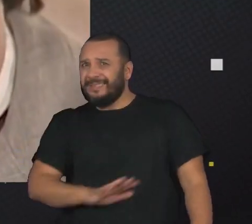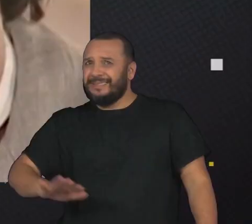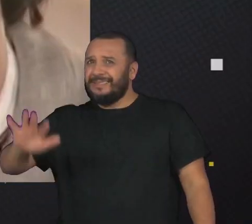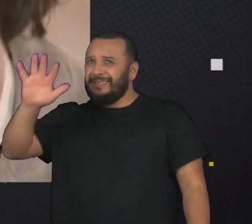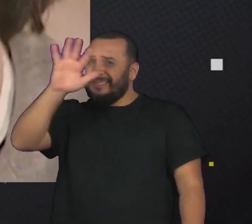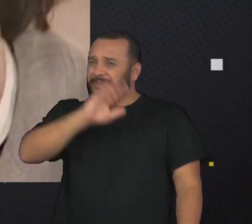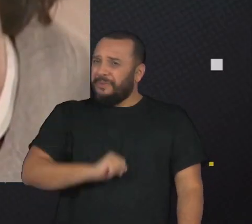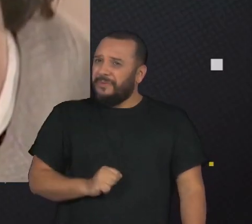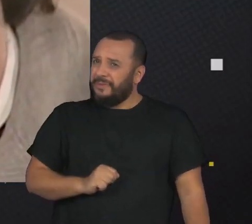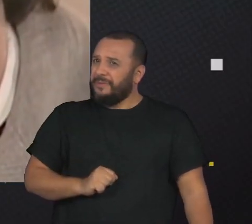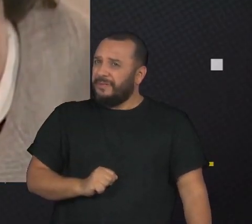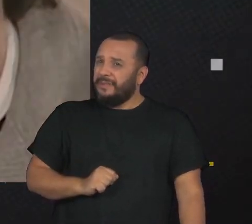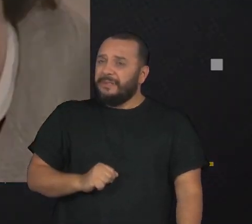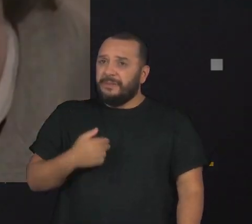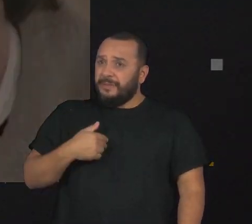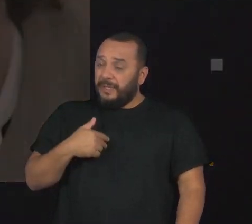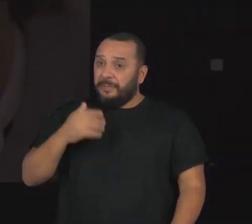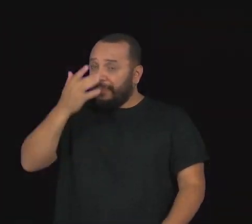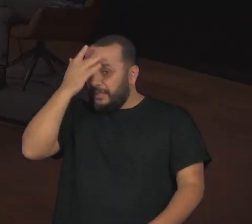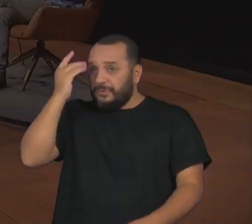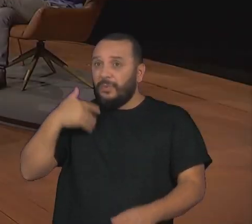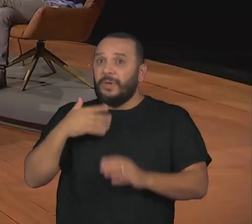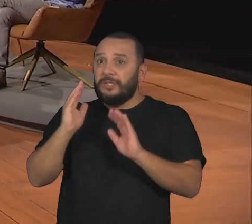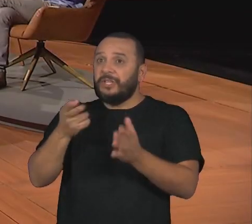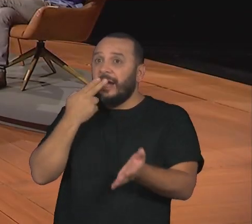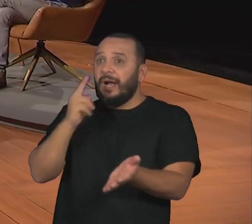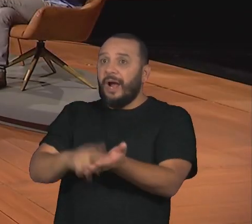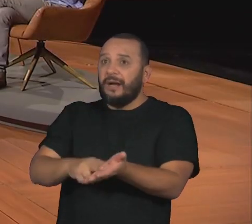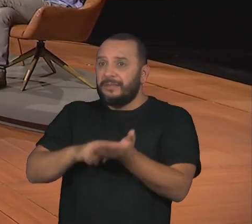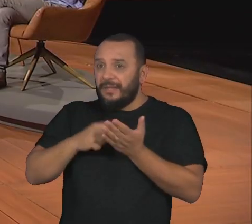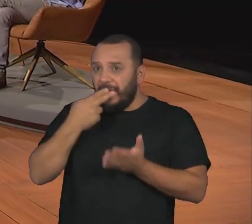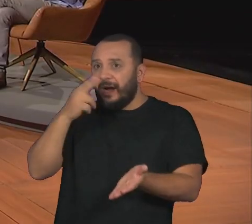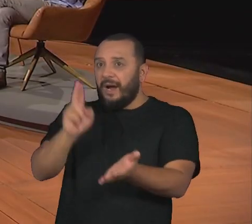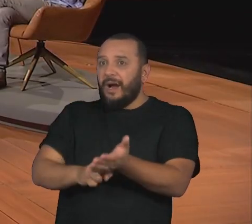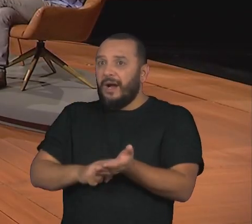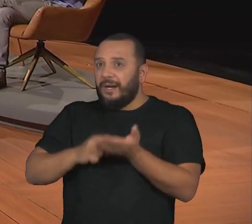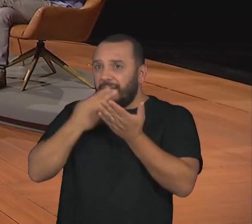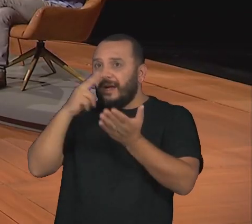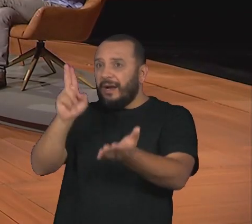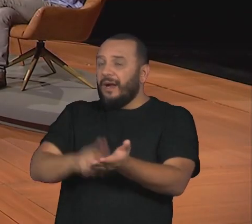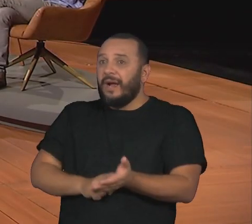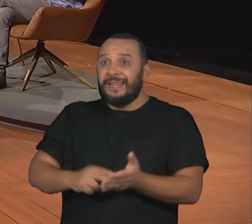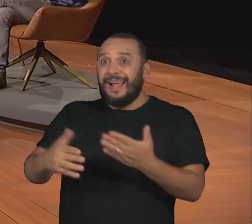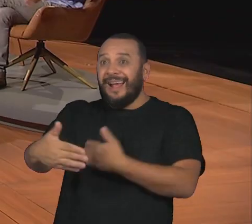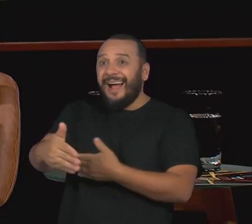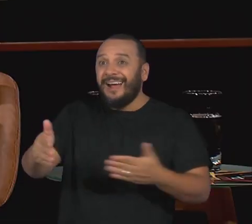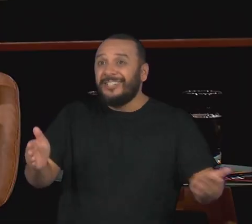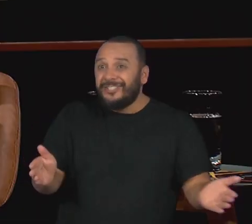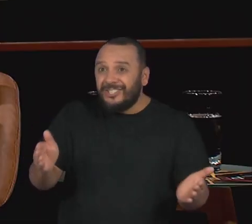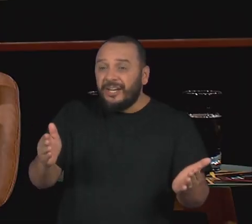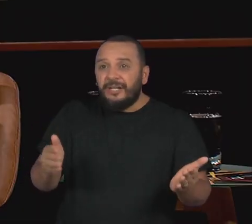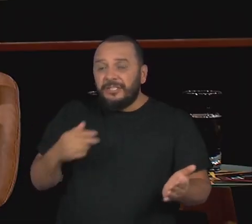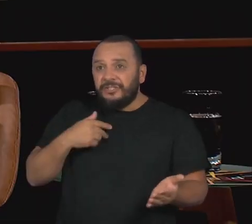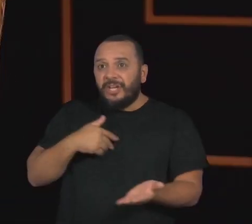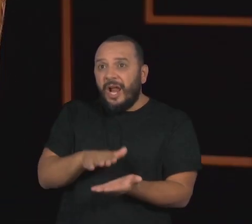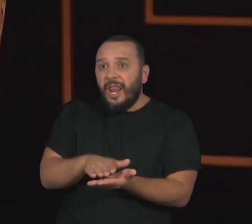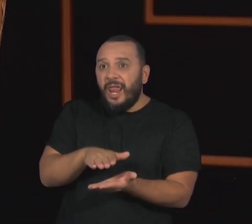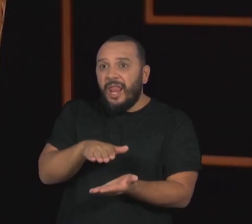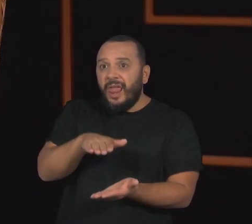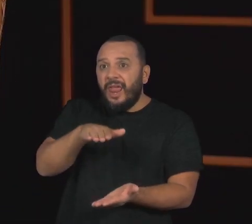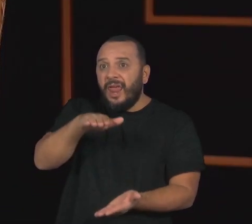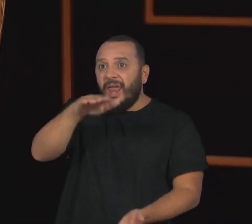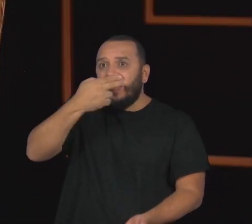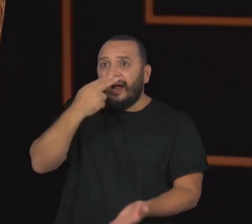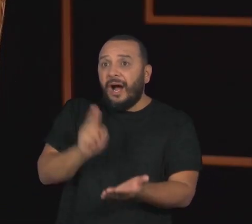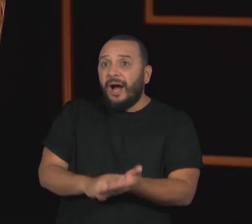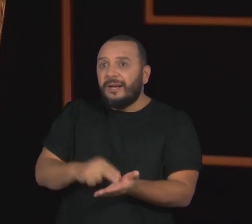recebia, na época não tinha e-mails, eu recebia caixas de cartas. Nossa. Recebia toda semana uma caixa cheia de cartas de pessoas que